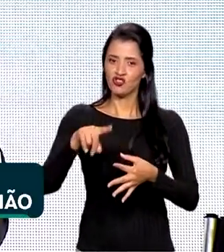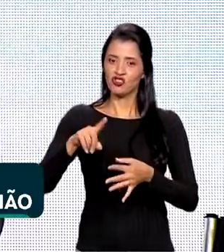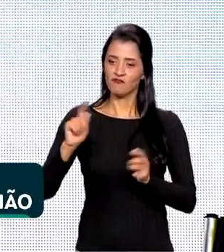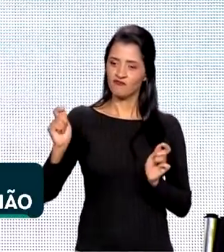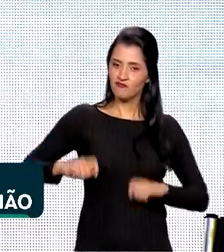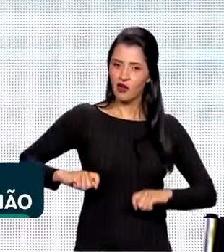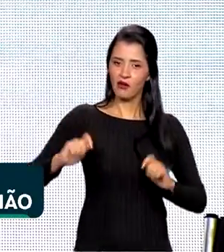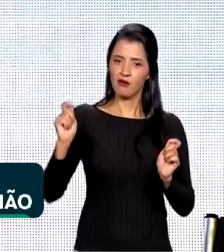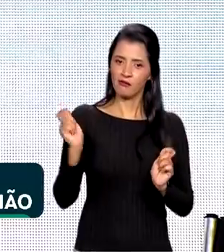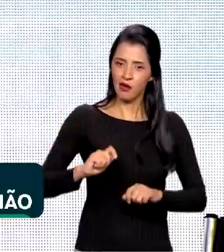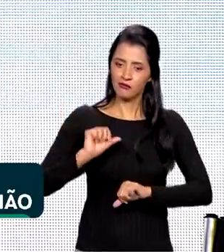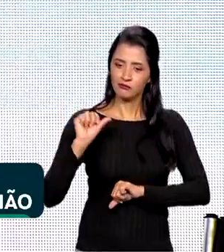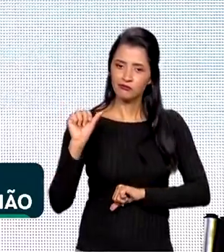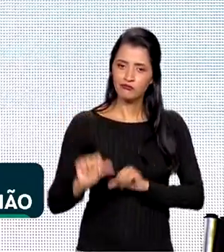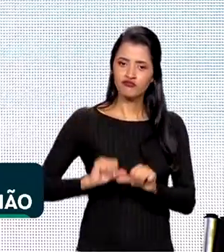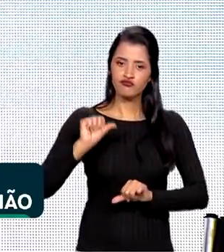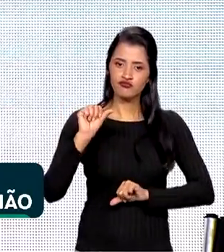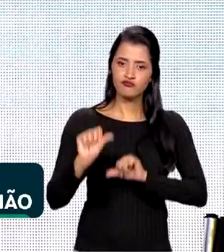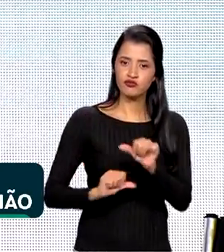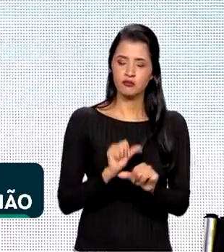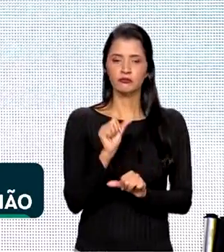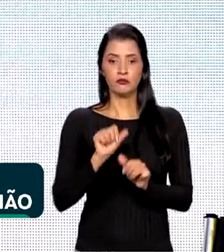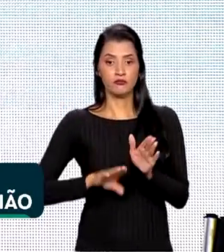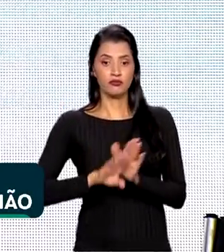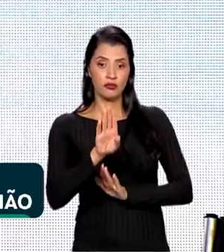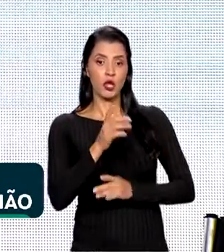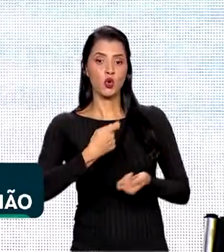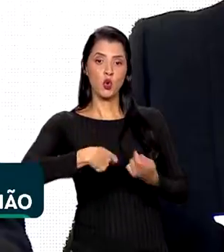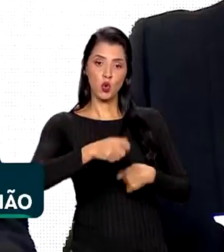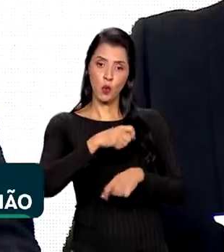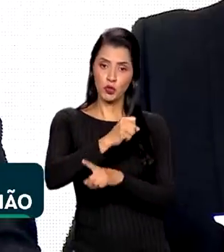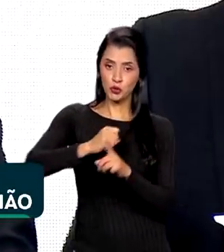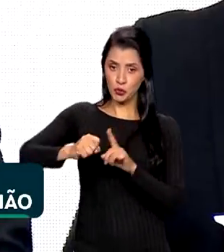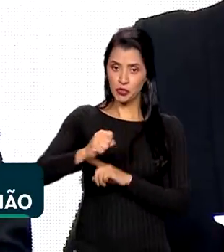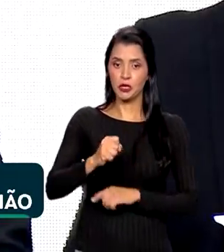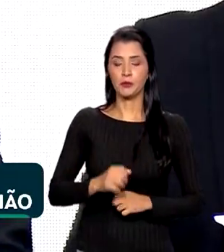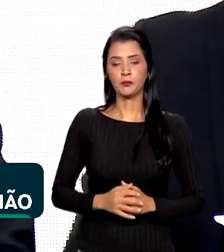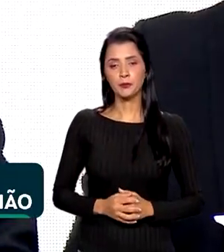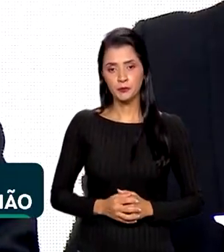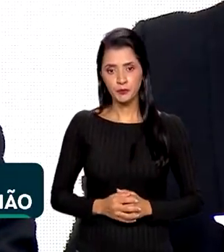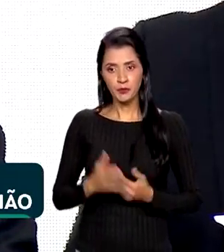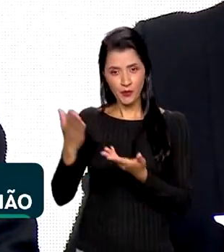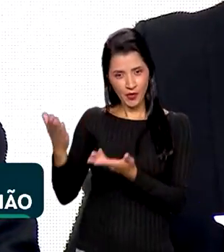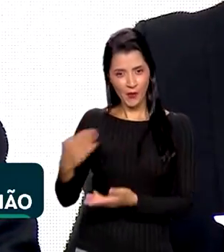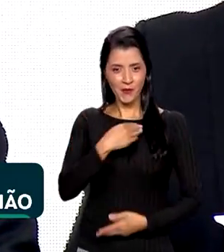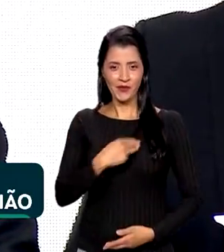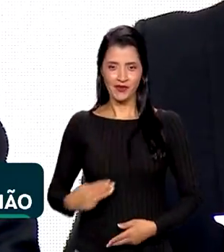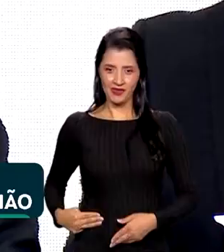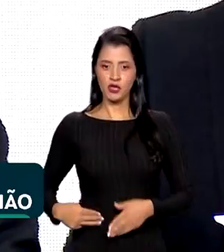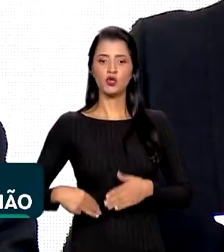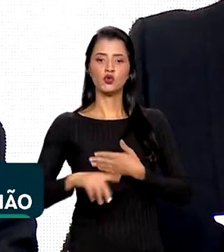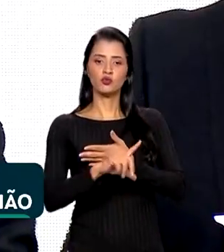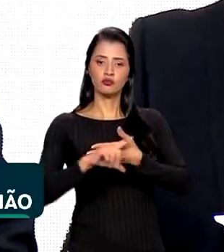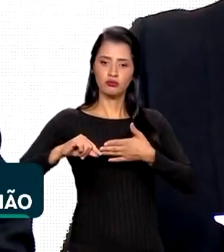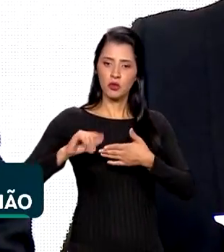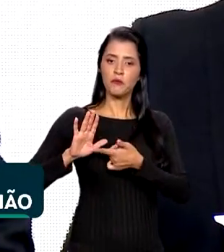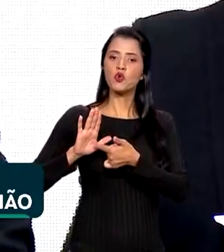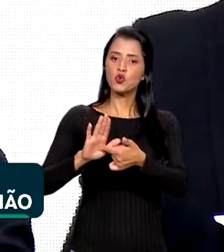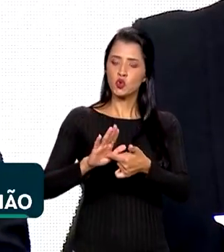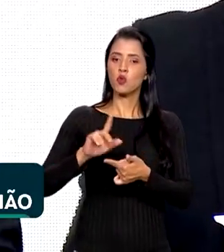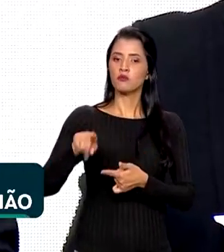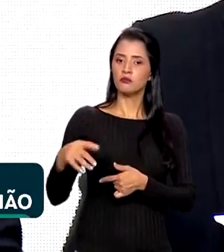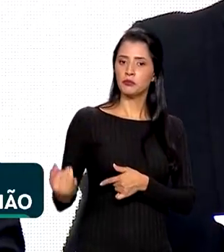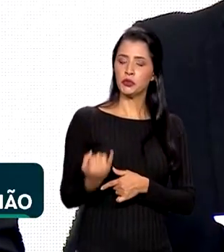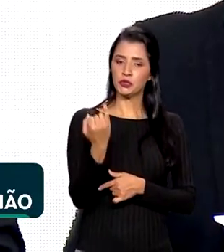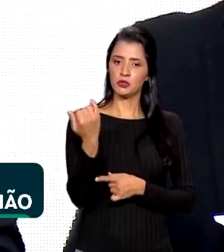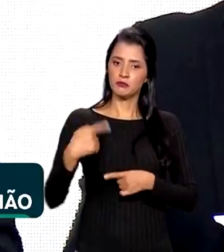de transformação econômica e social da nossa região. O ministro da Casa Civil destacou a importância da